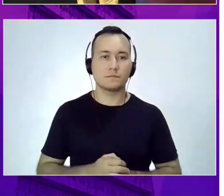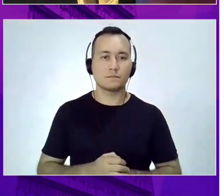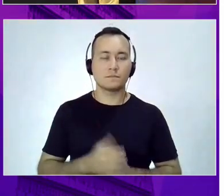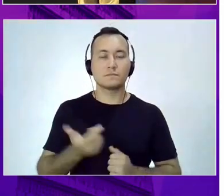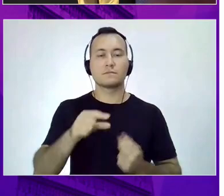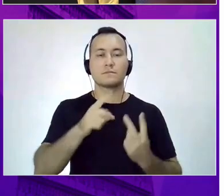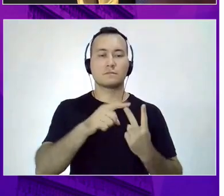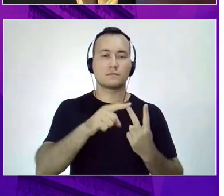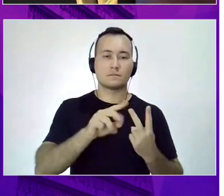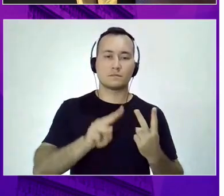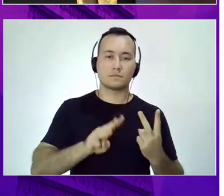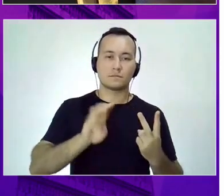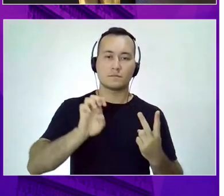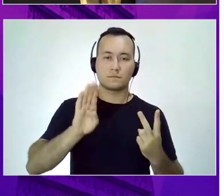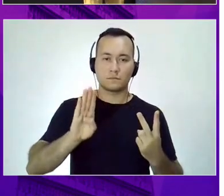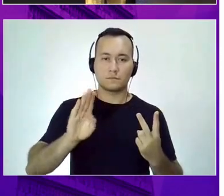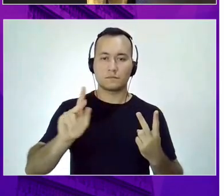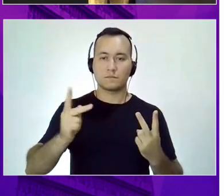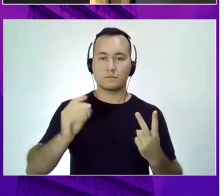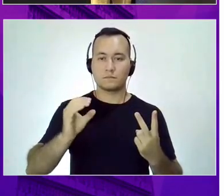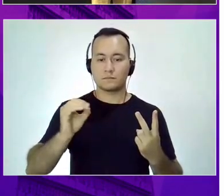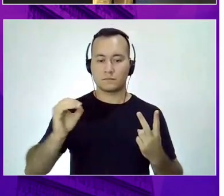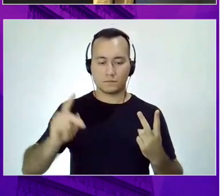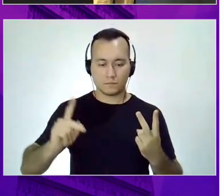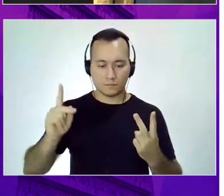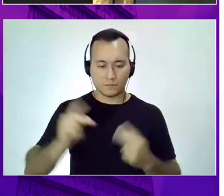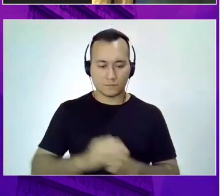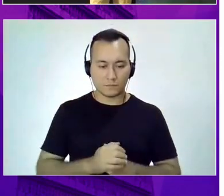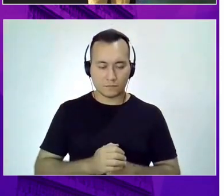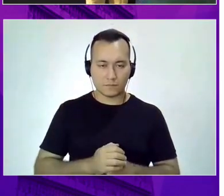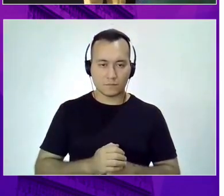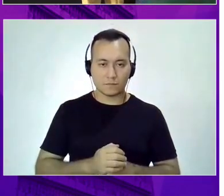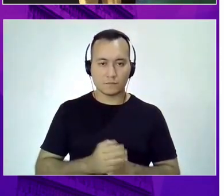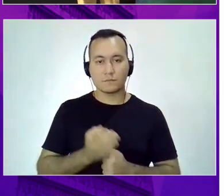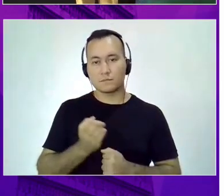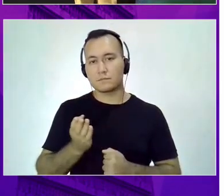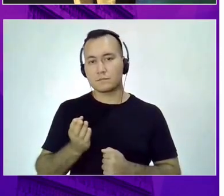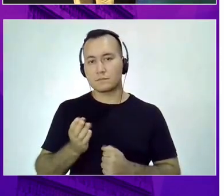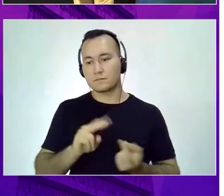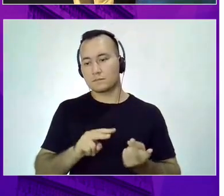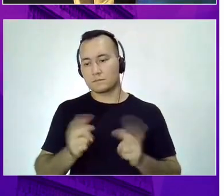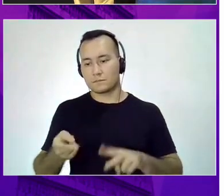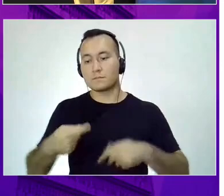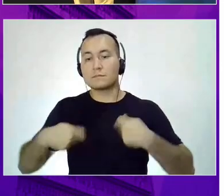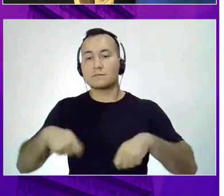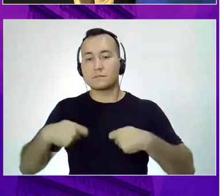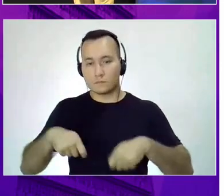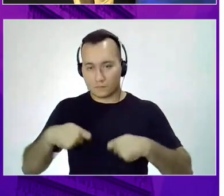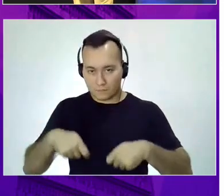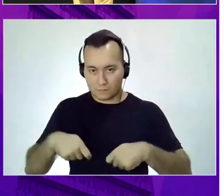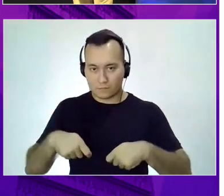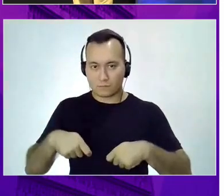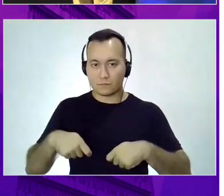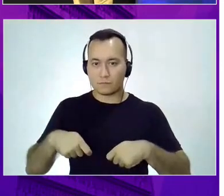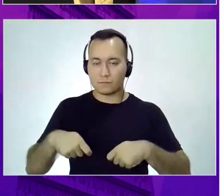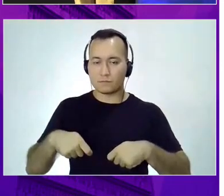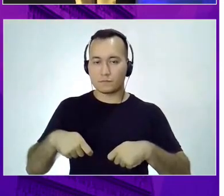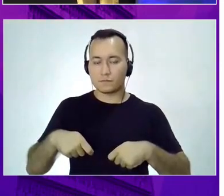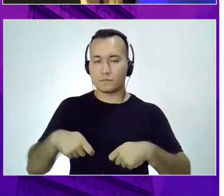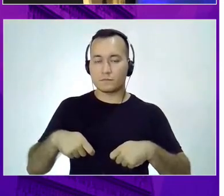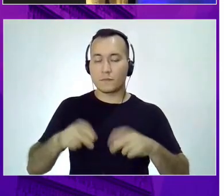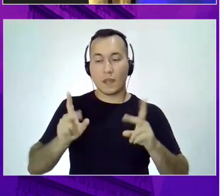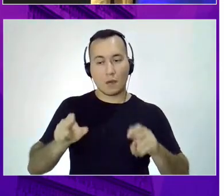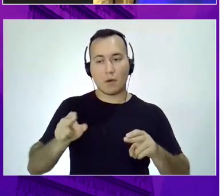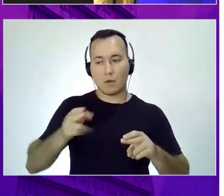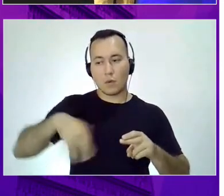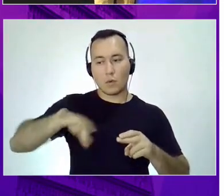a aplicação necessita de uma atualização de transação, só que ao invés dela perguntar para o Safe2Pay, ela diz para